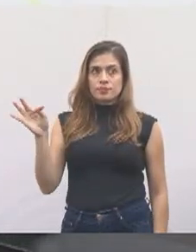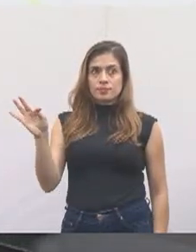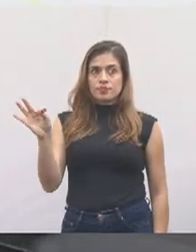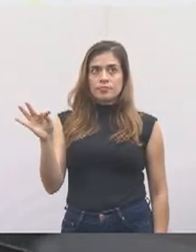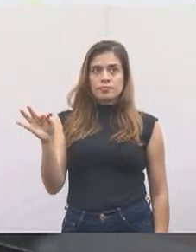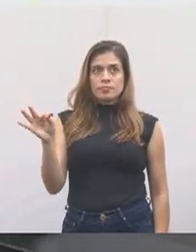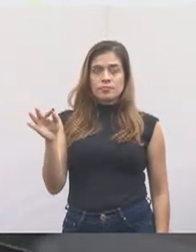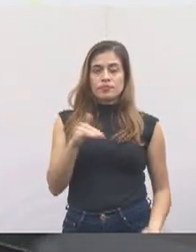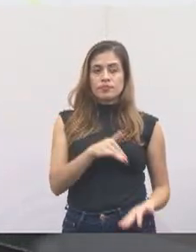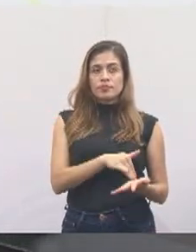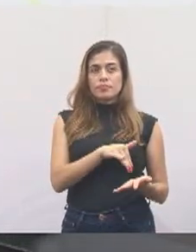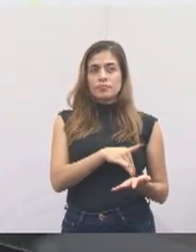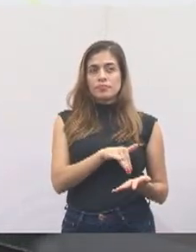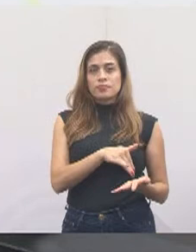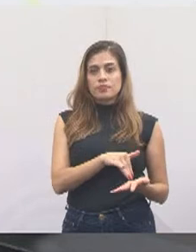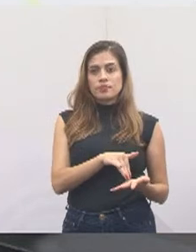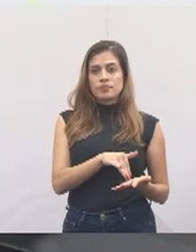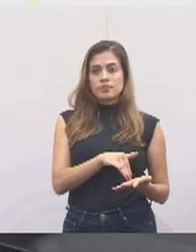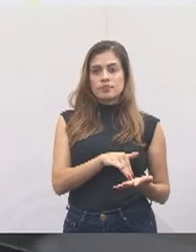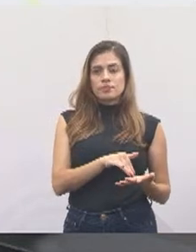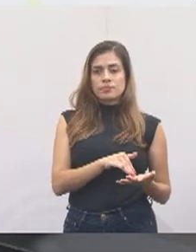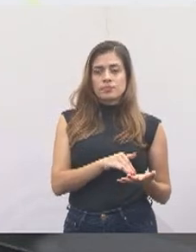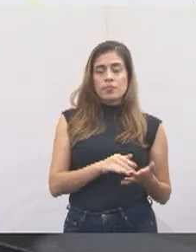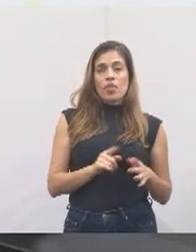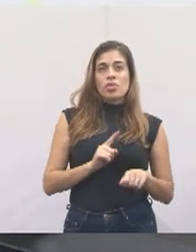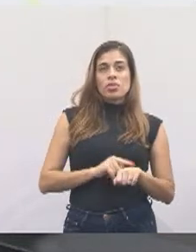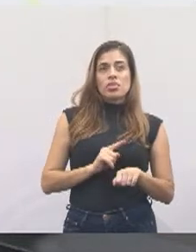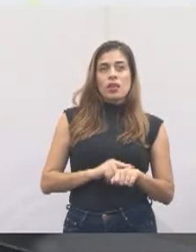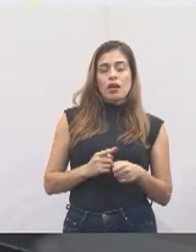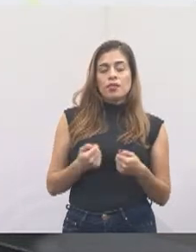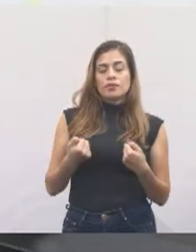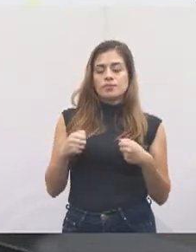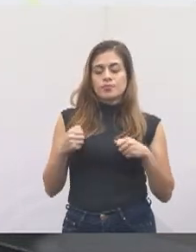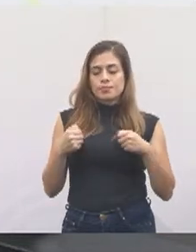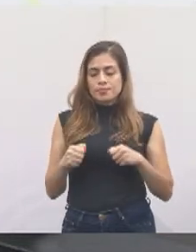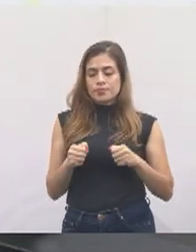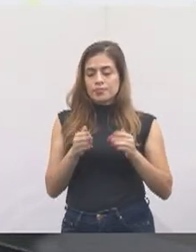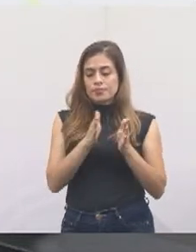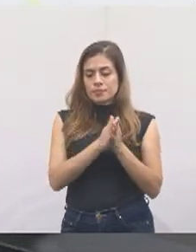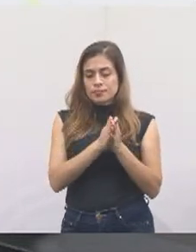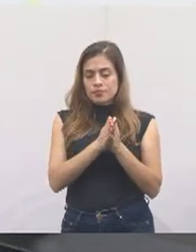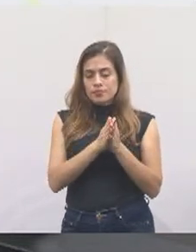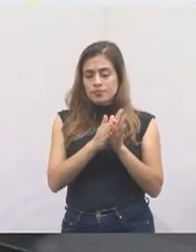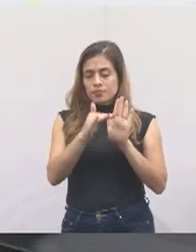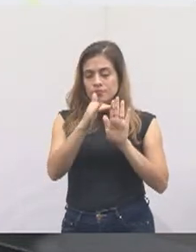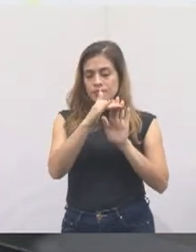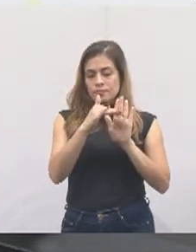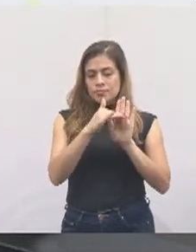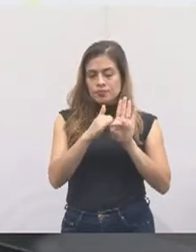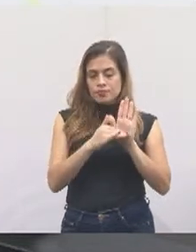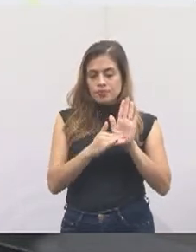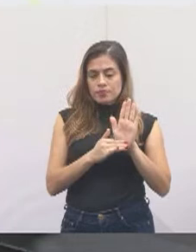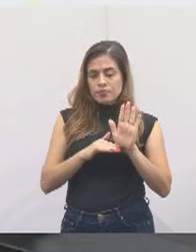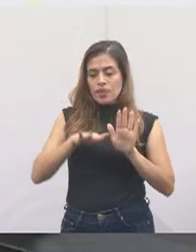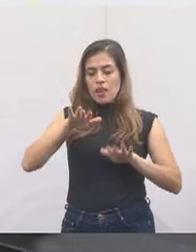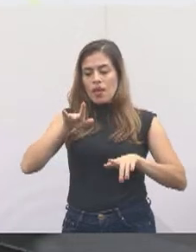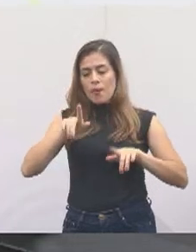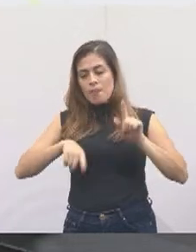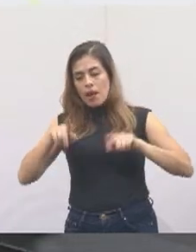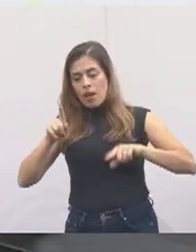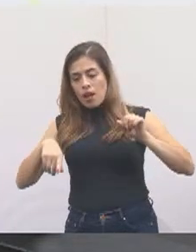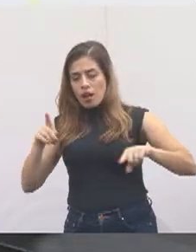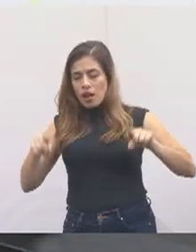secretário da secretaria de destino do tempo necessário nesta etapa varia conforme o objetivo